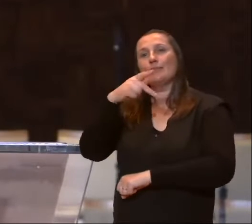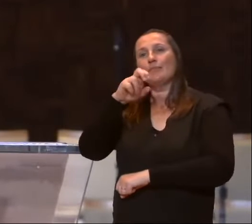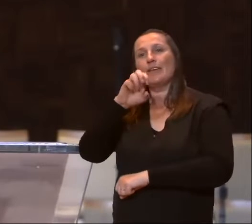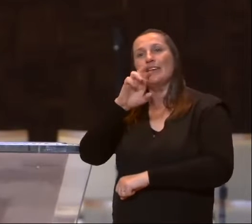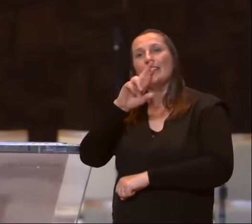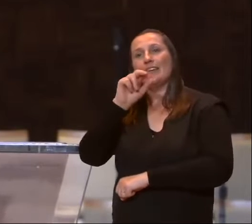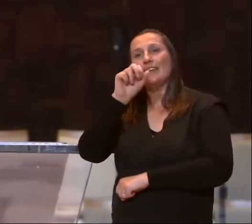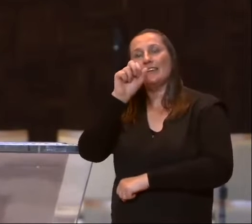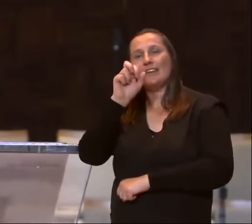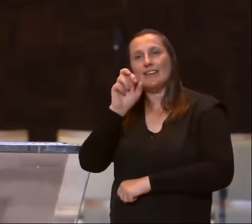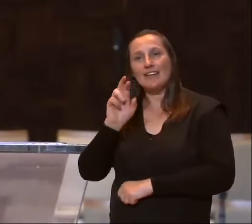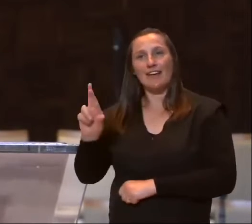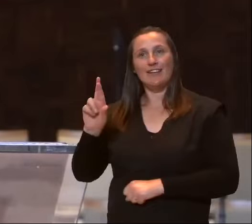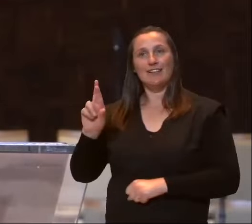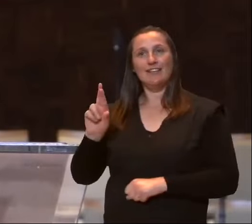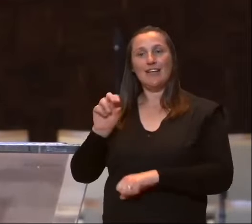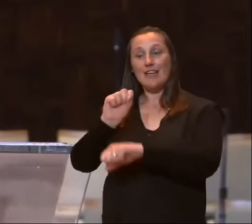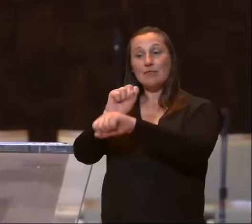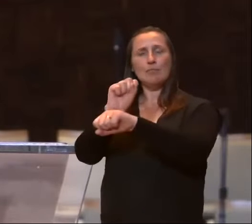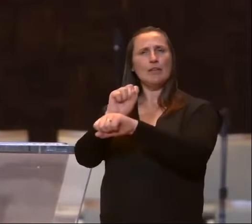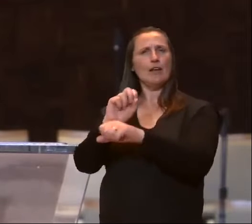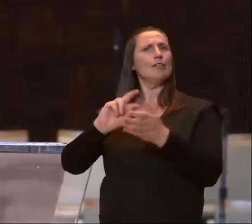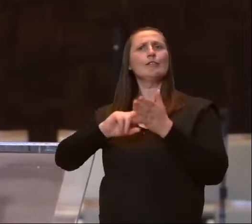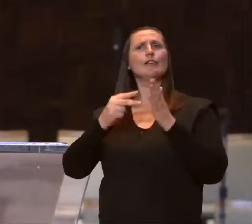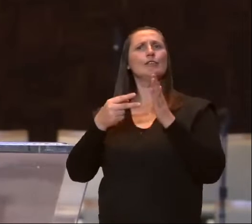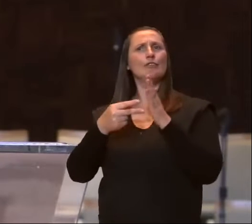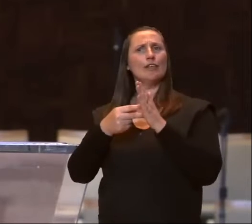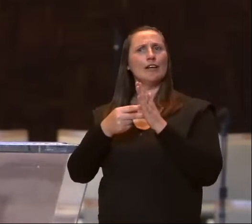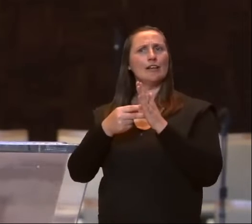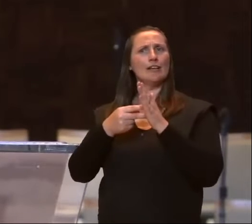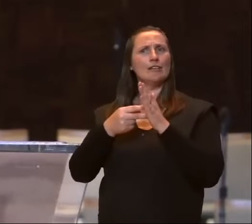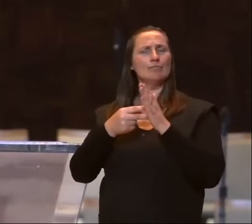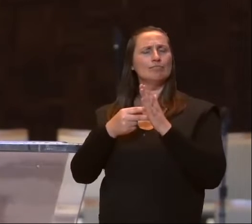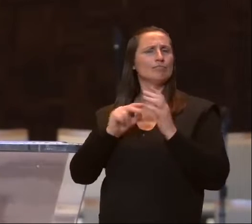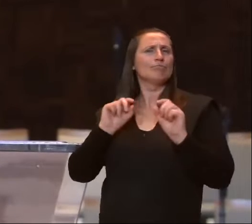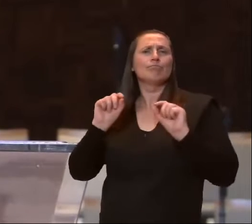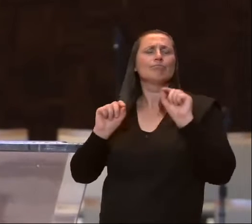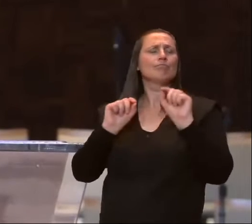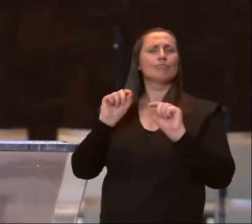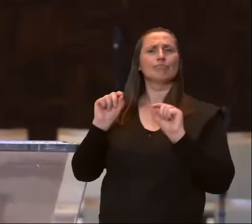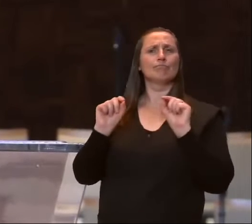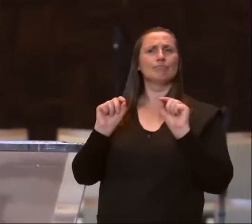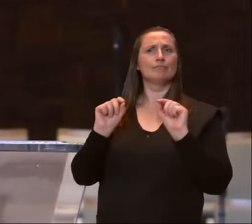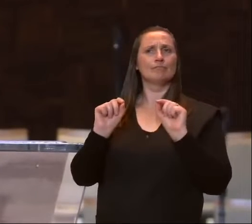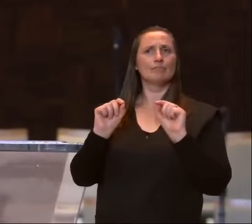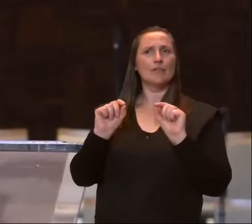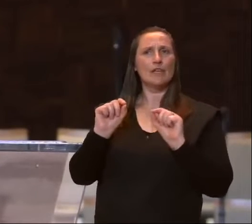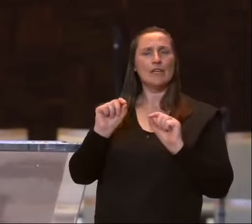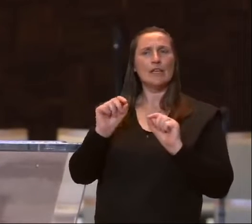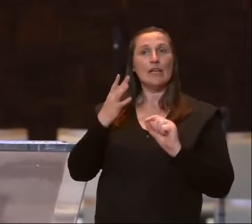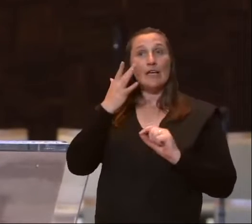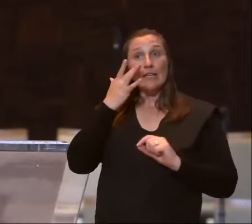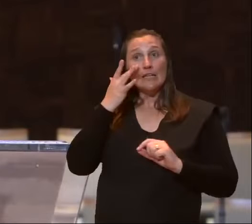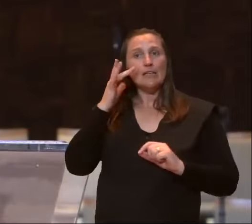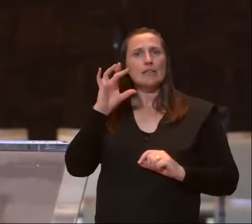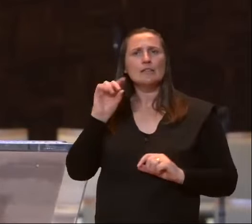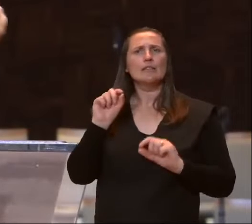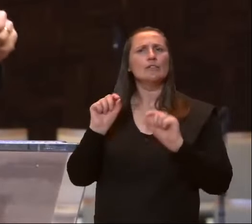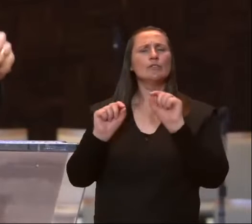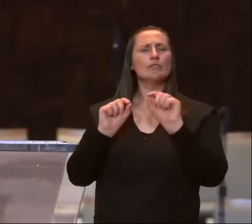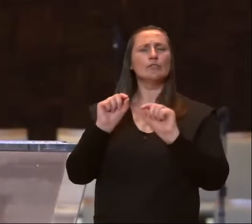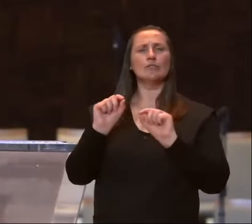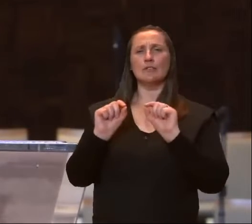nesse texto, no hebraico, ela é yashal. E é interessante porque